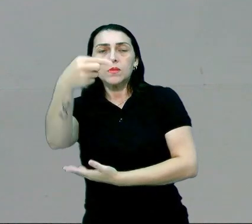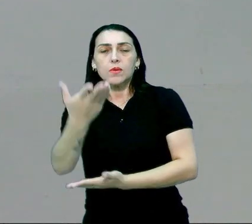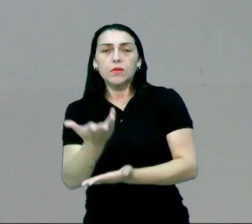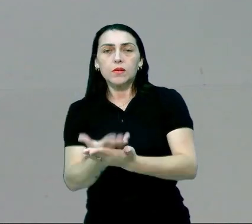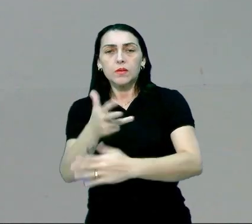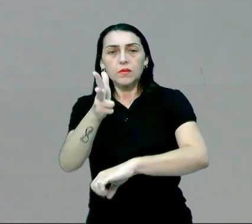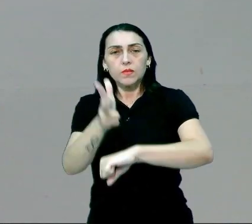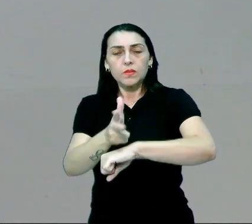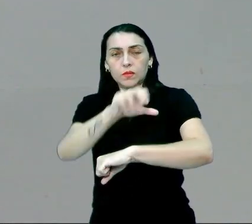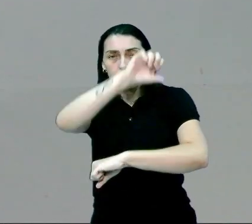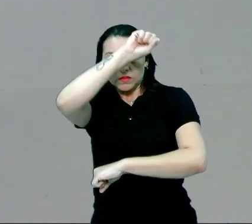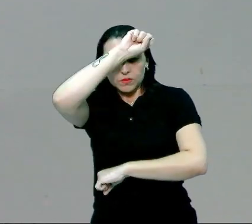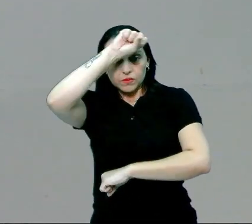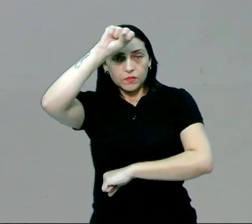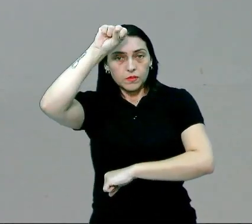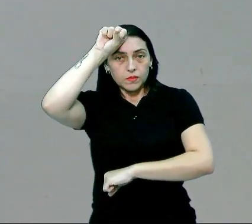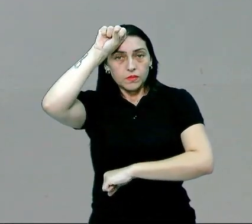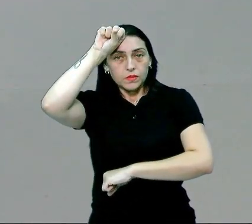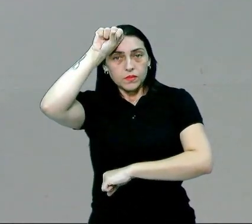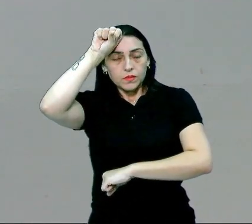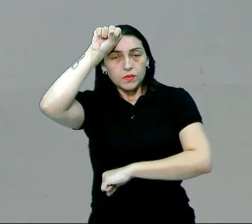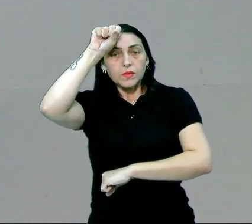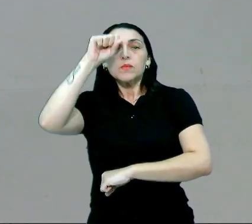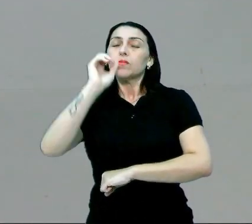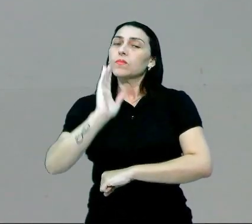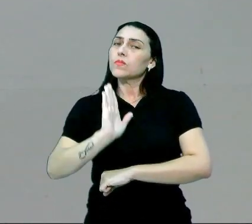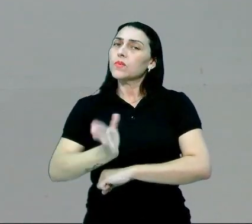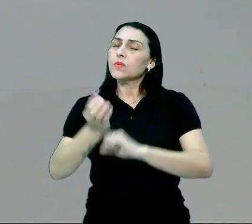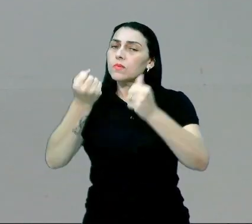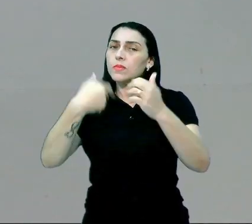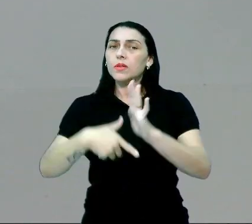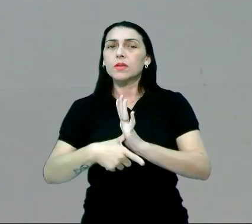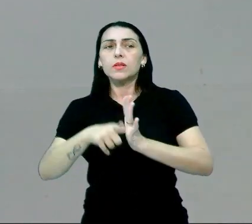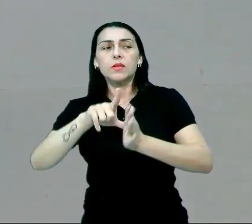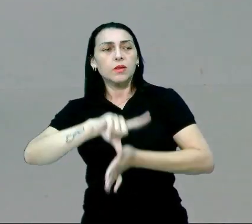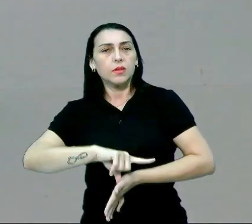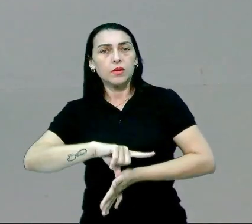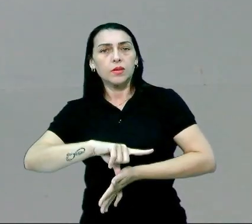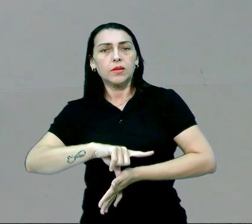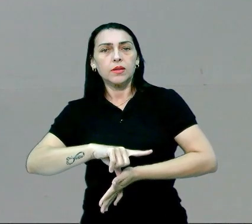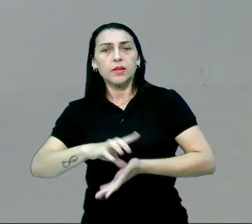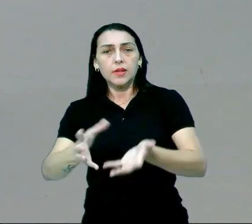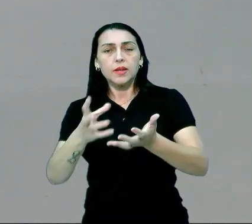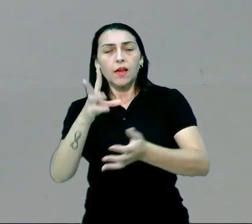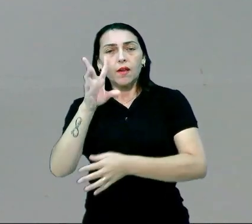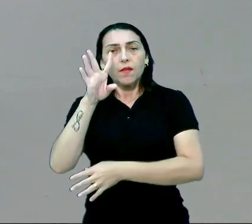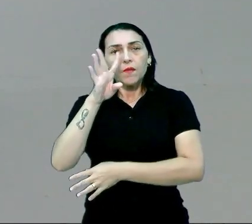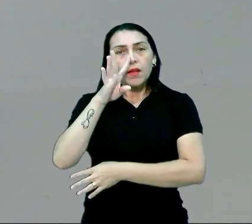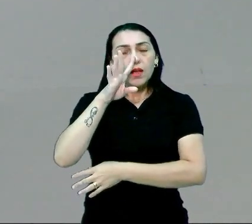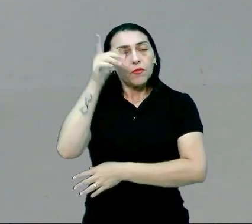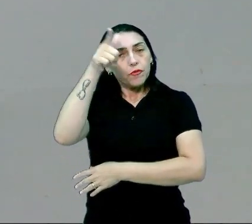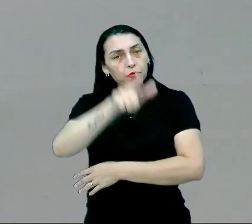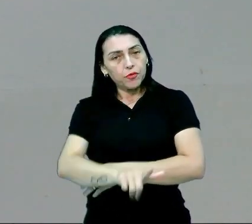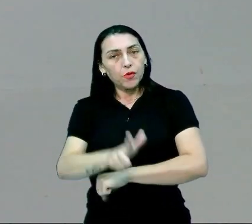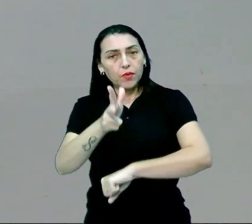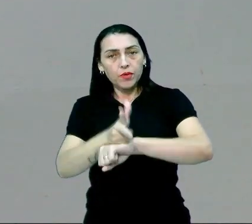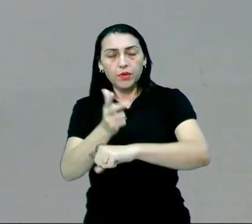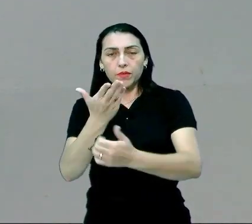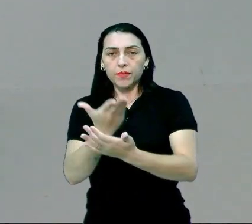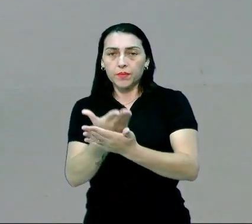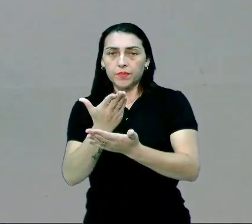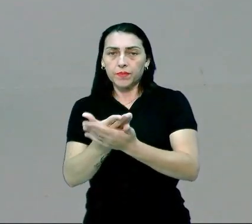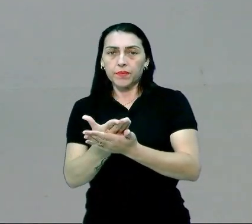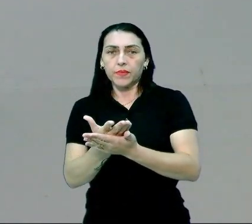próximas videoaulas de Sociologia. E como eu comentei anteriormente, quer assistir novamente esta